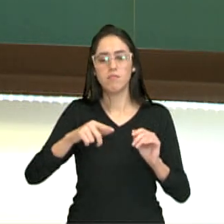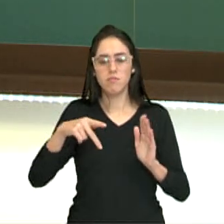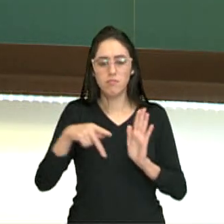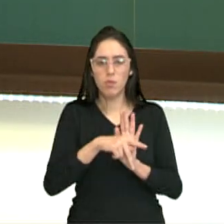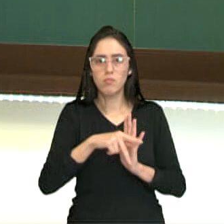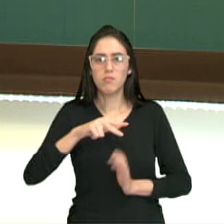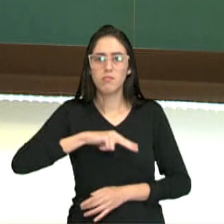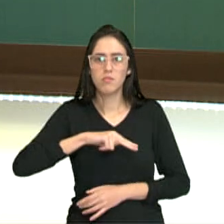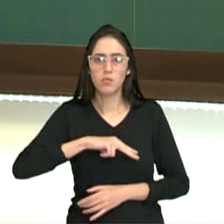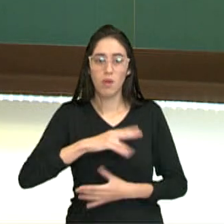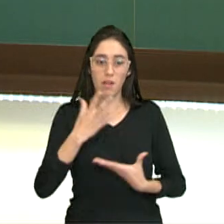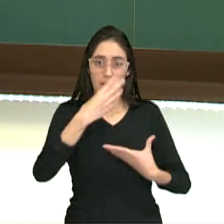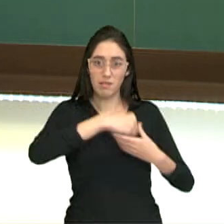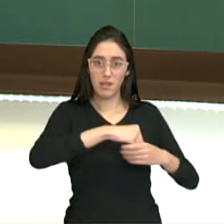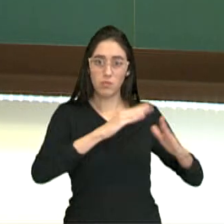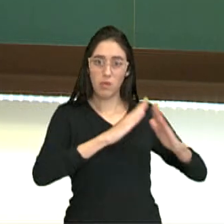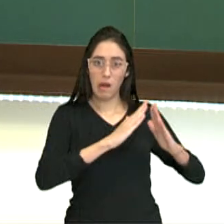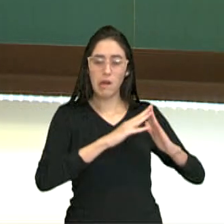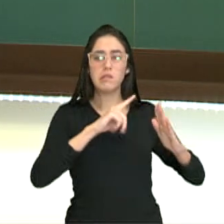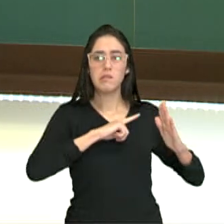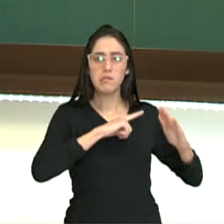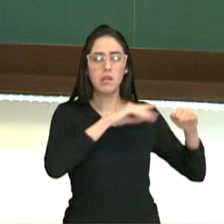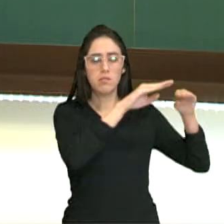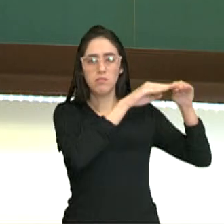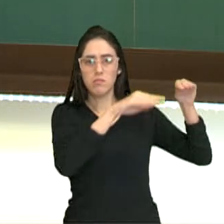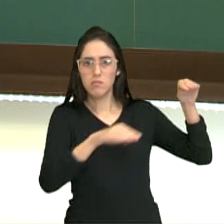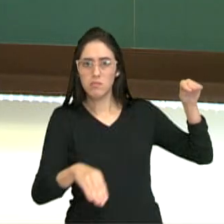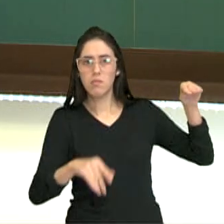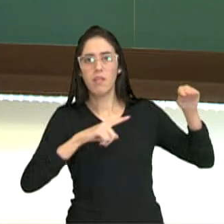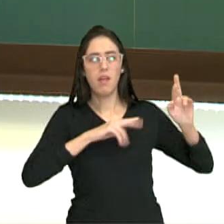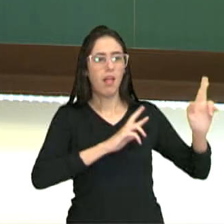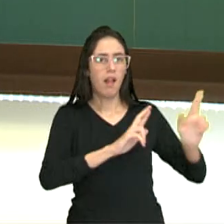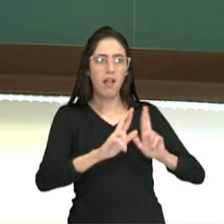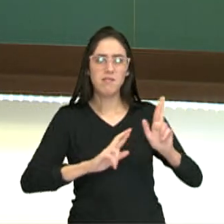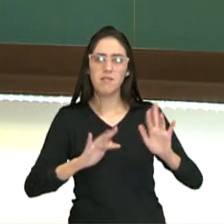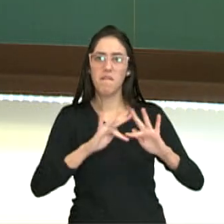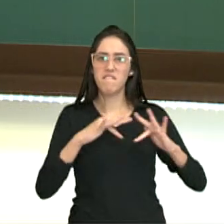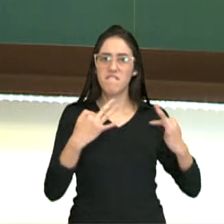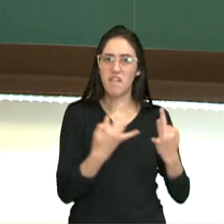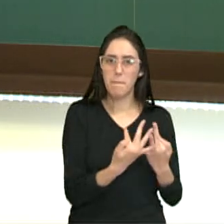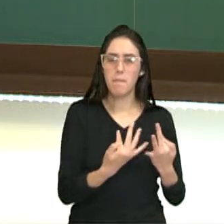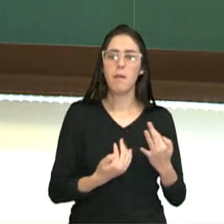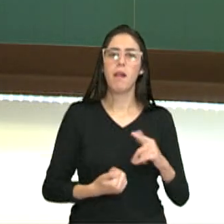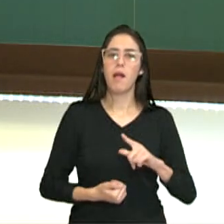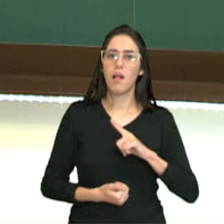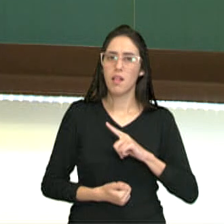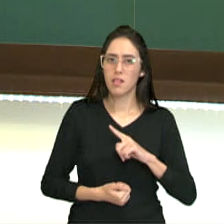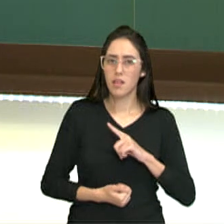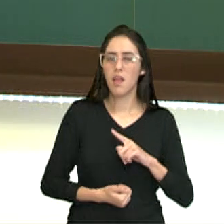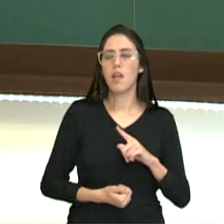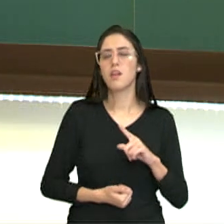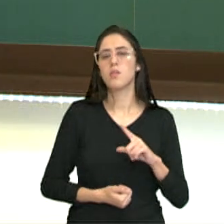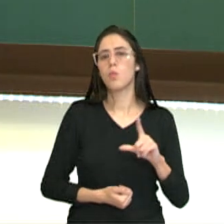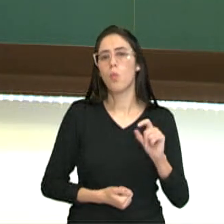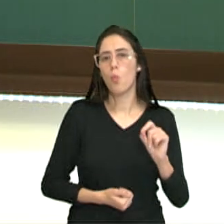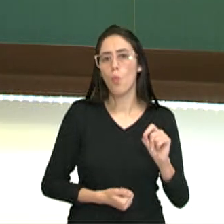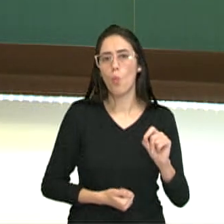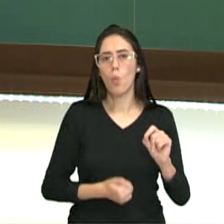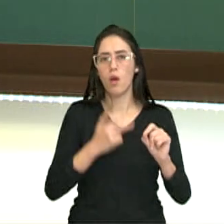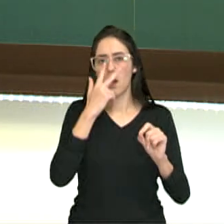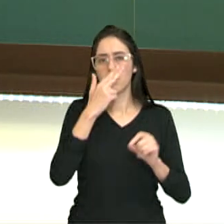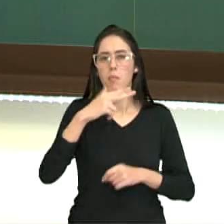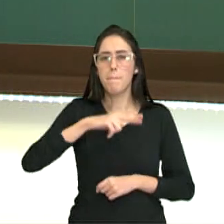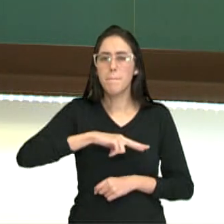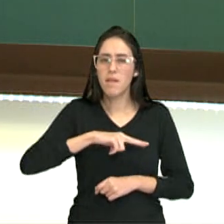casa temos hierarquias, as relações familiares são marcadas, então, por relações de âmbito mais privado,